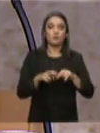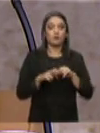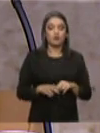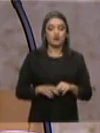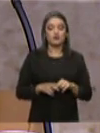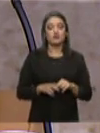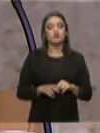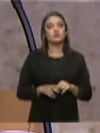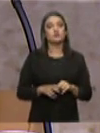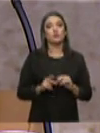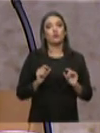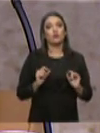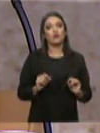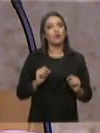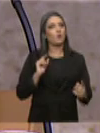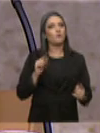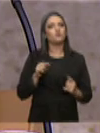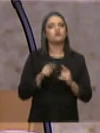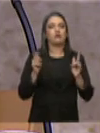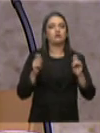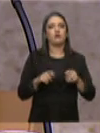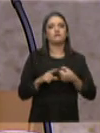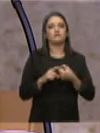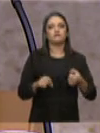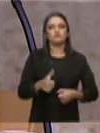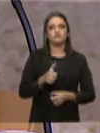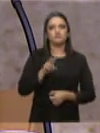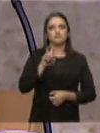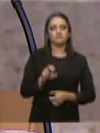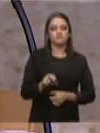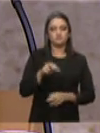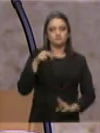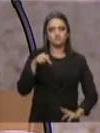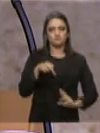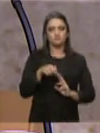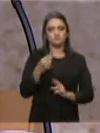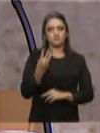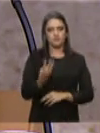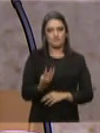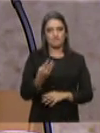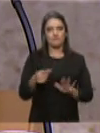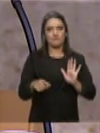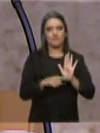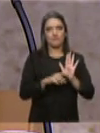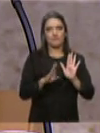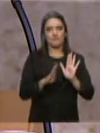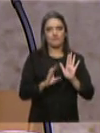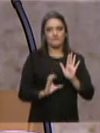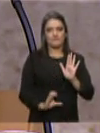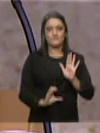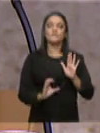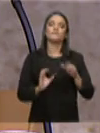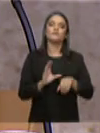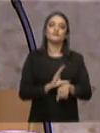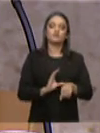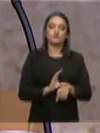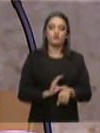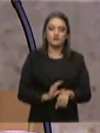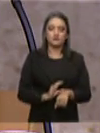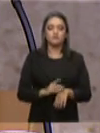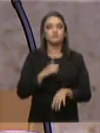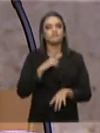que suficiente a aplicação do artigo 150, inciso 3, alíneas B e C da Constituição da República,